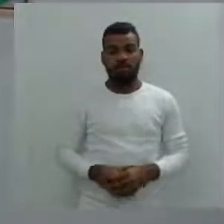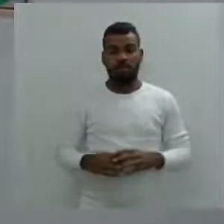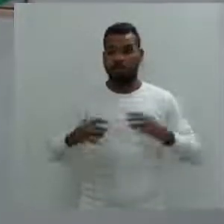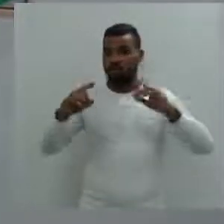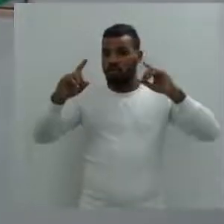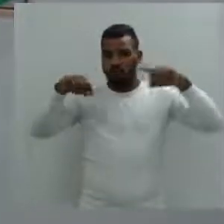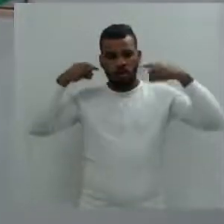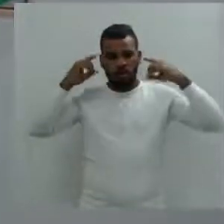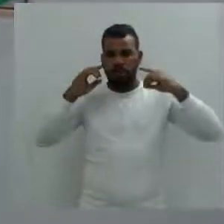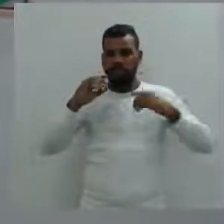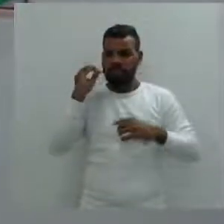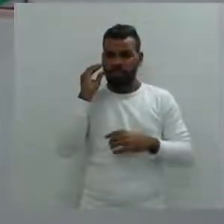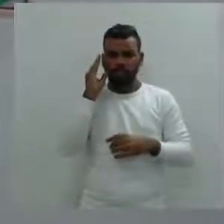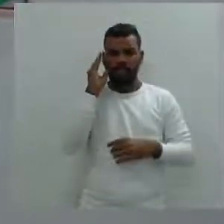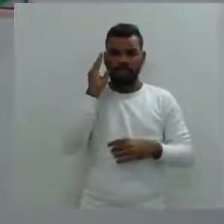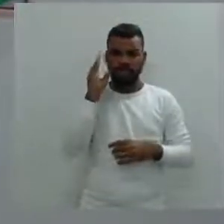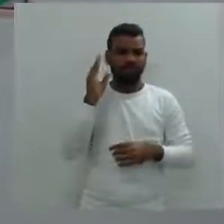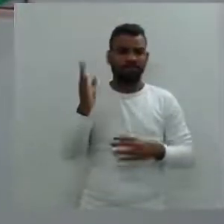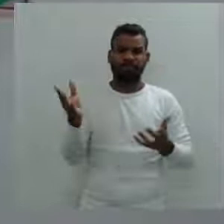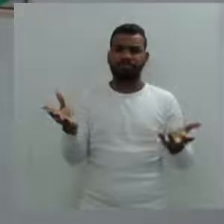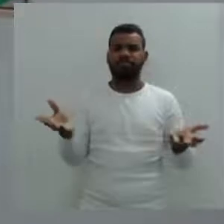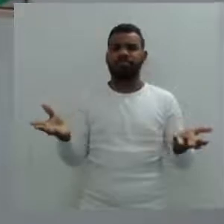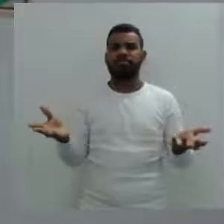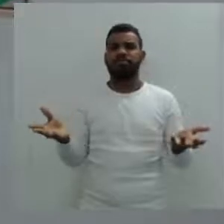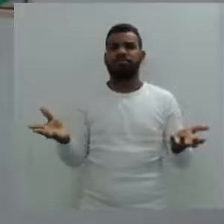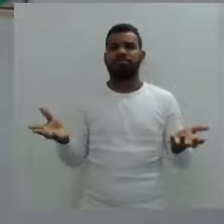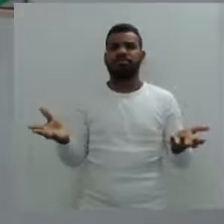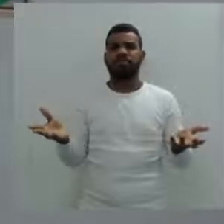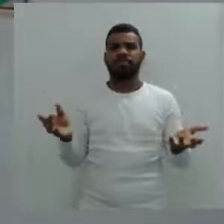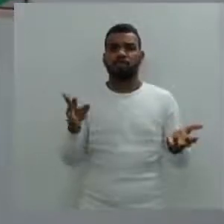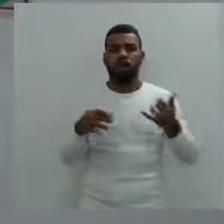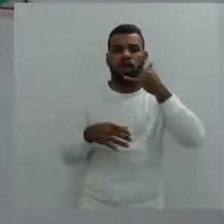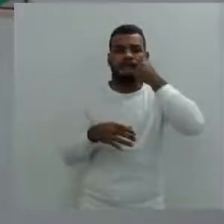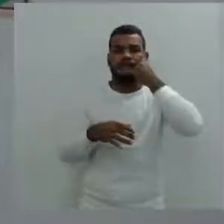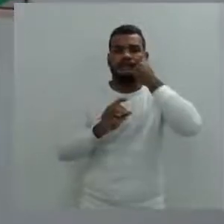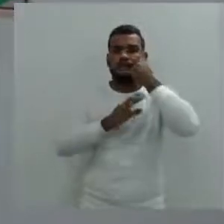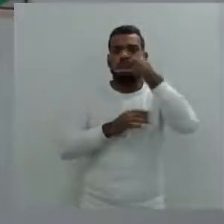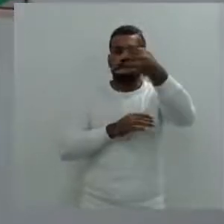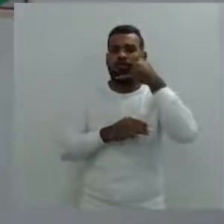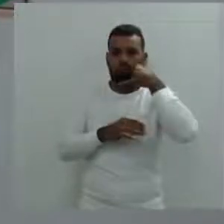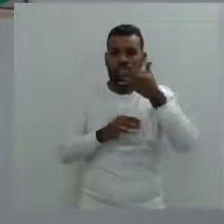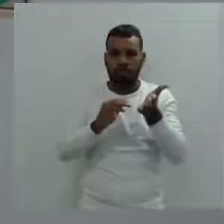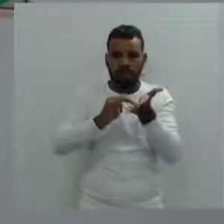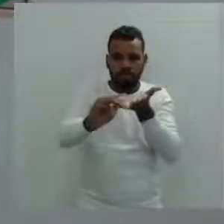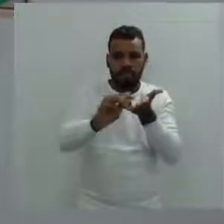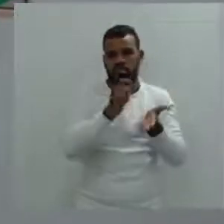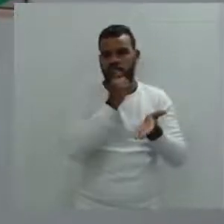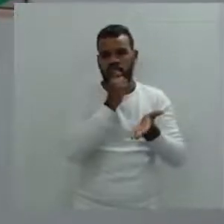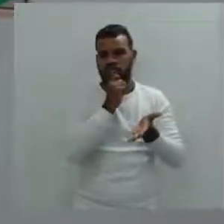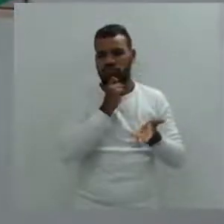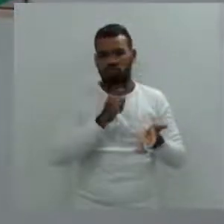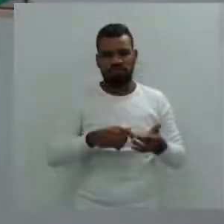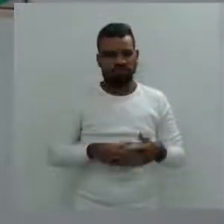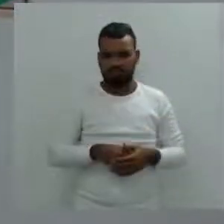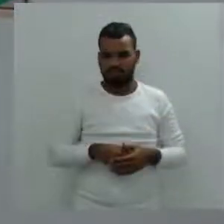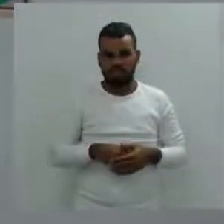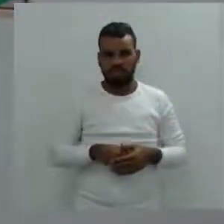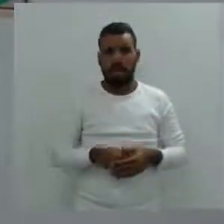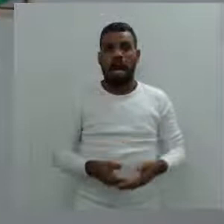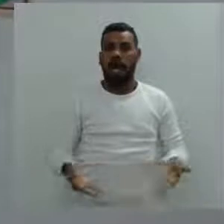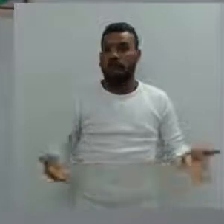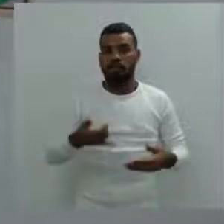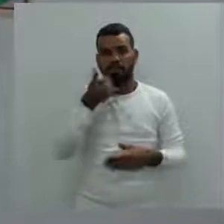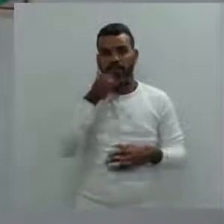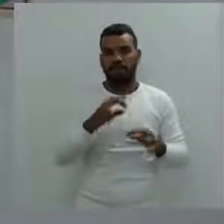né? Celular era simplesmente para você ligar, né? Porque nem passar mensagem passava. Hoje o celular